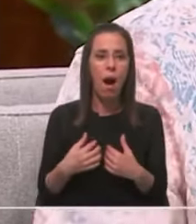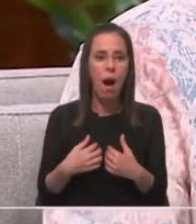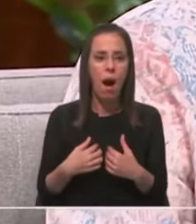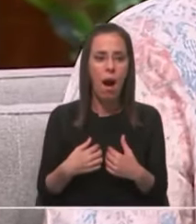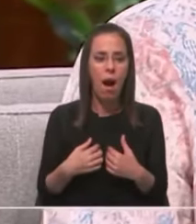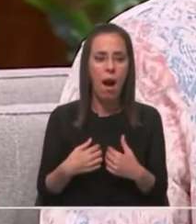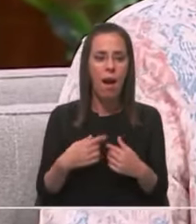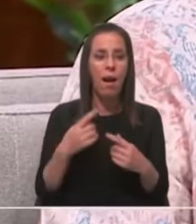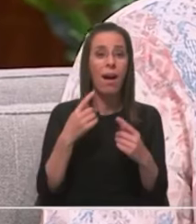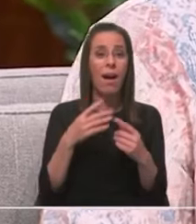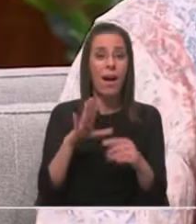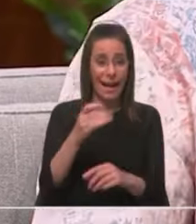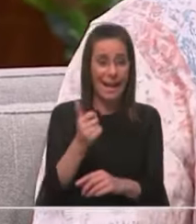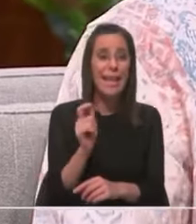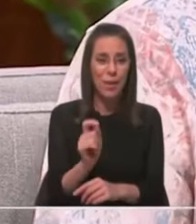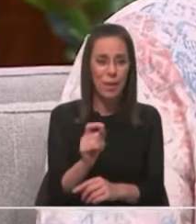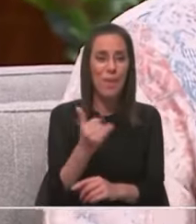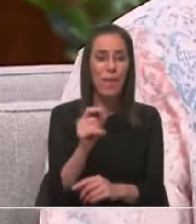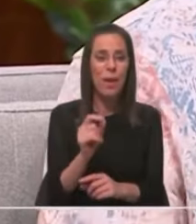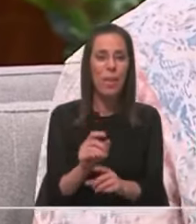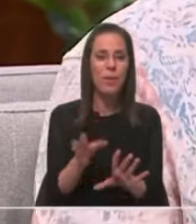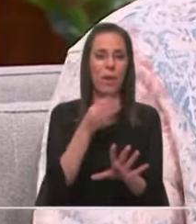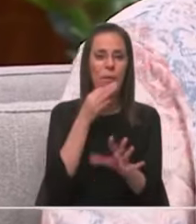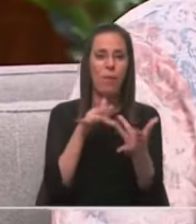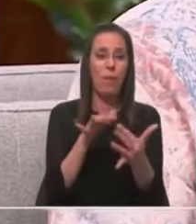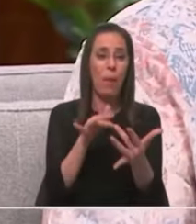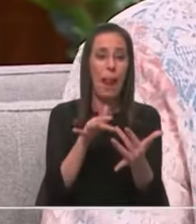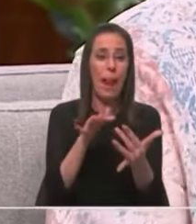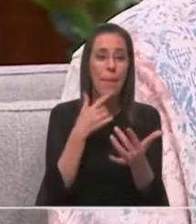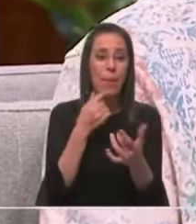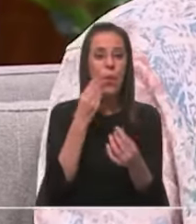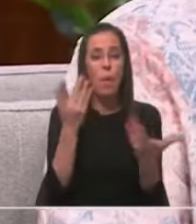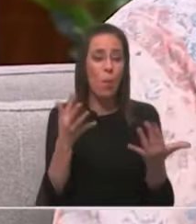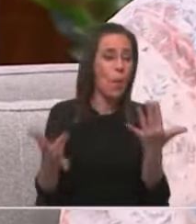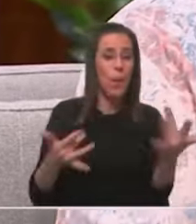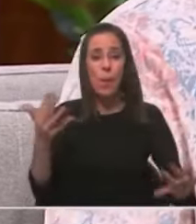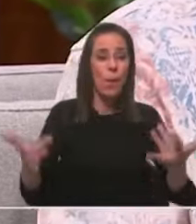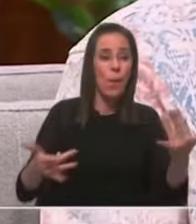então foi uma viagem de 15 minutos, 20 minutos, só falavam de futebol, perguntas, como é que foi isto, como é que é isto, como é que é aquilo.